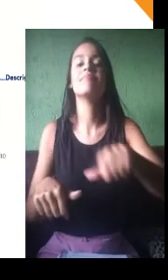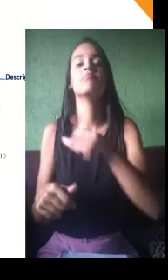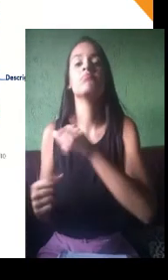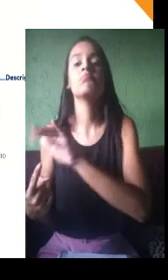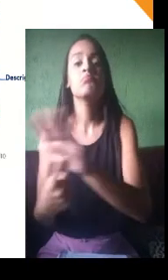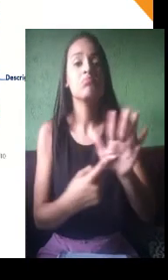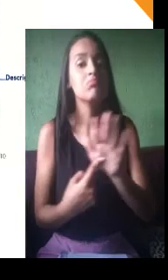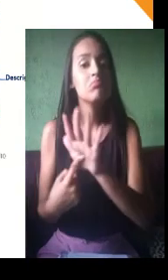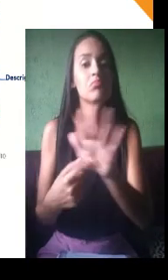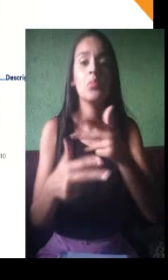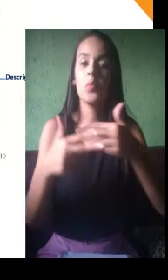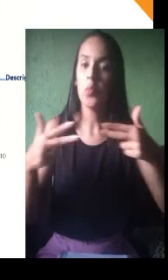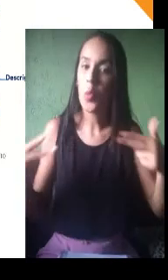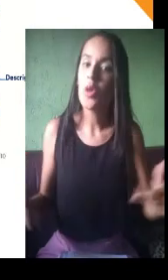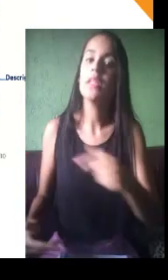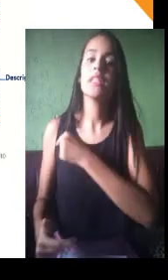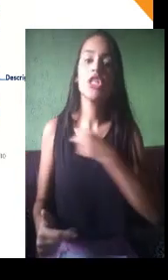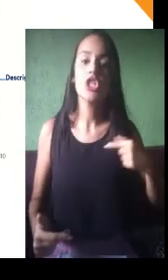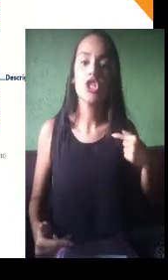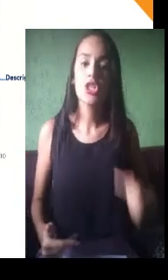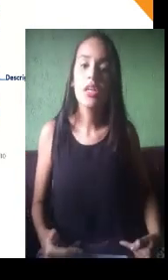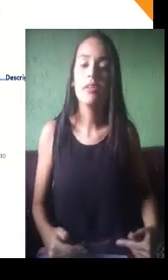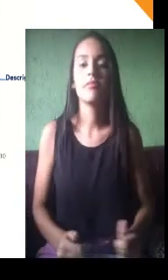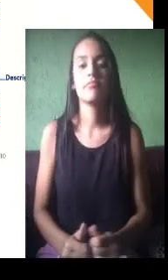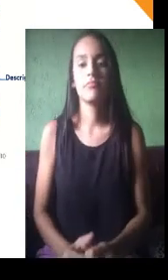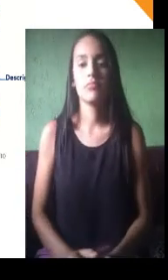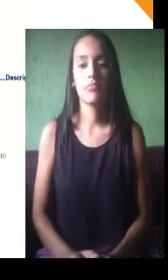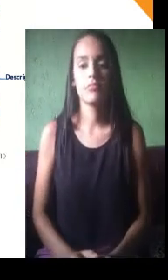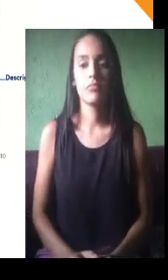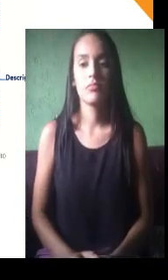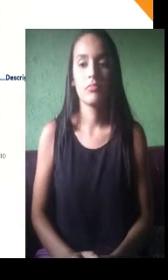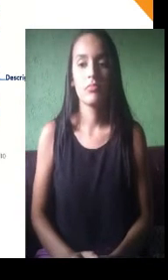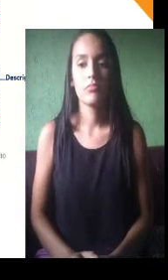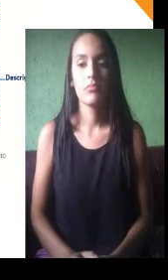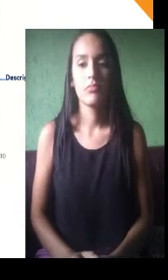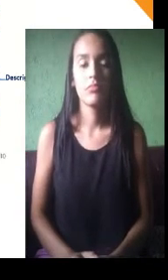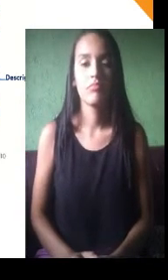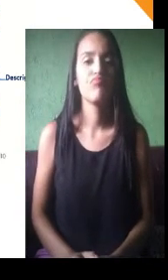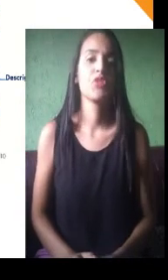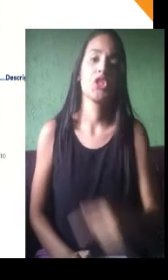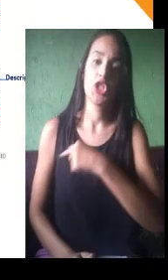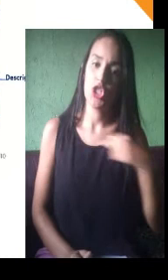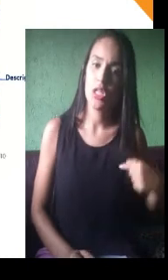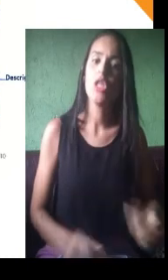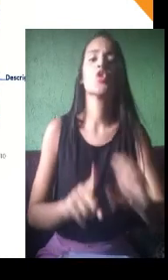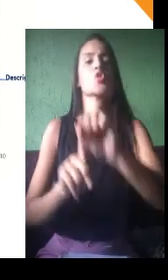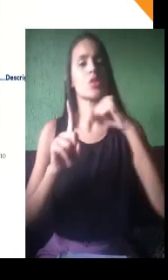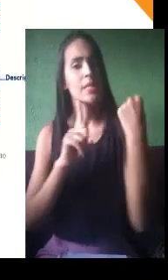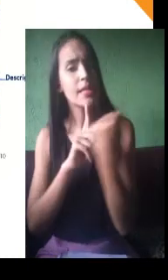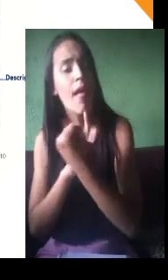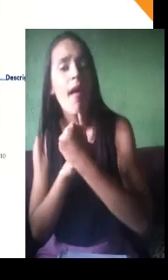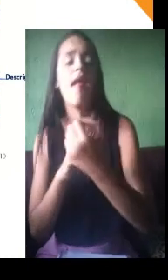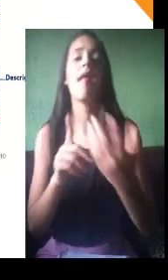China. Fala também, que sua parte ocidental, é formada por planície, ou seja, ele está dizendo, como ela é. Então, eu tenho um texto do